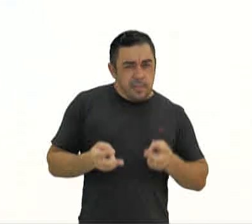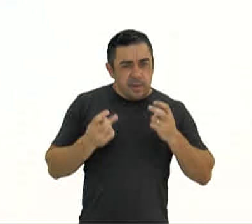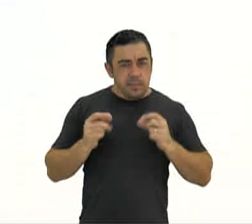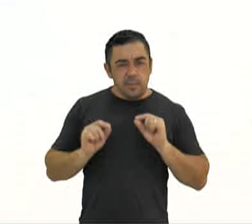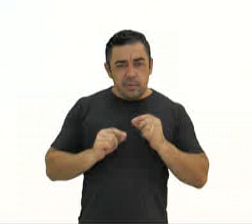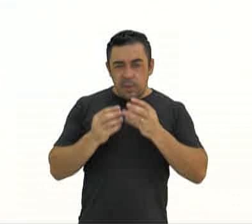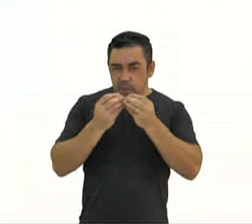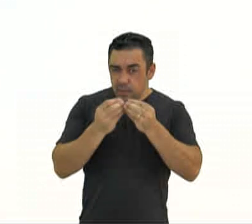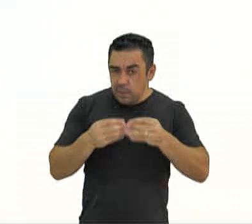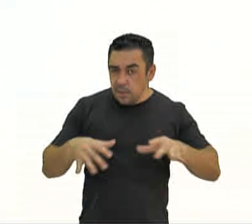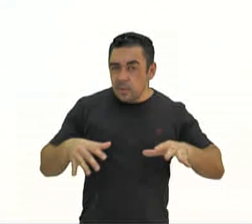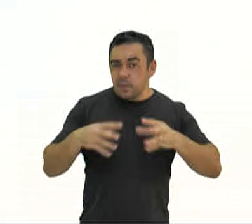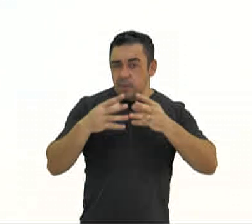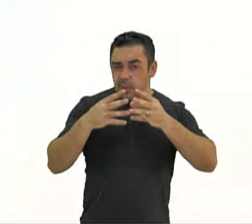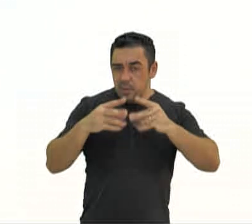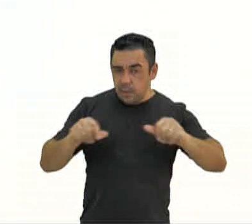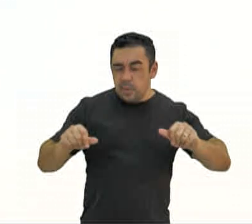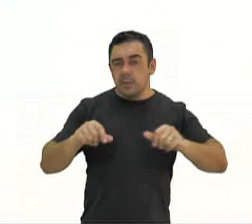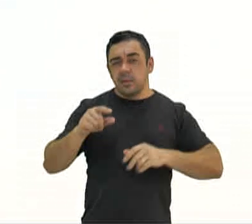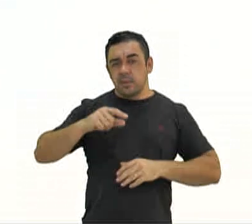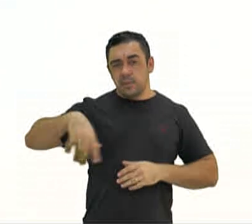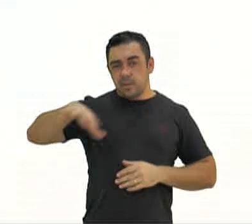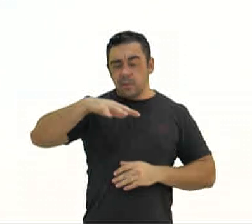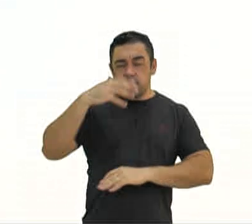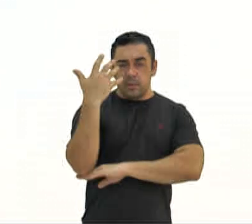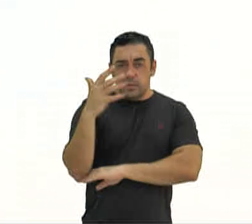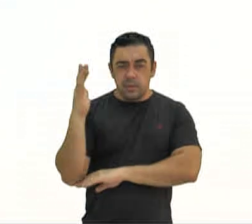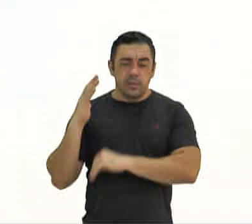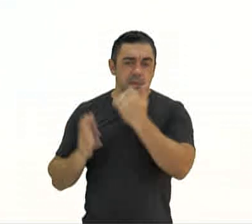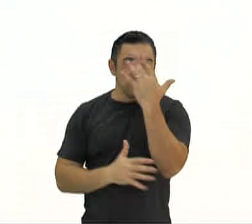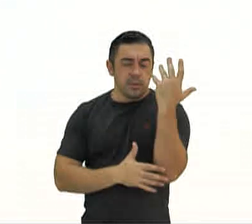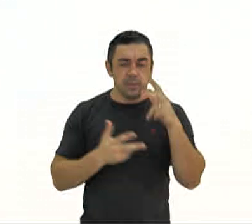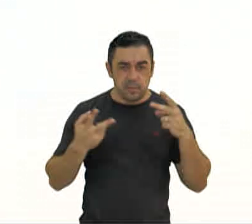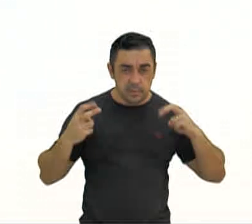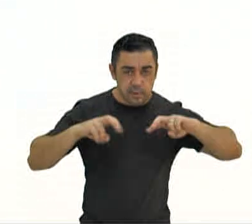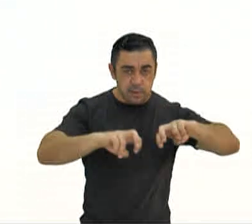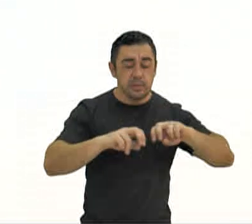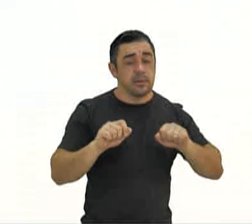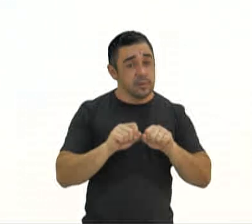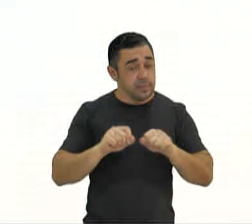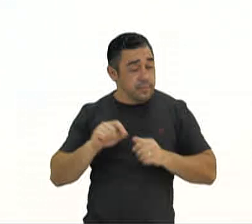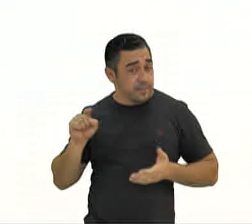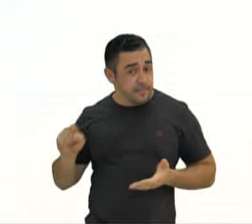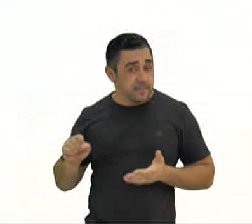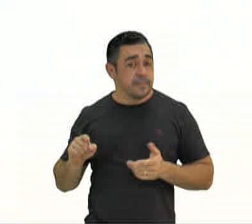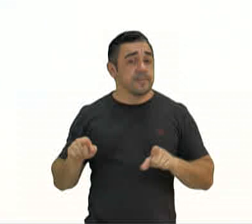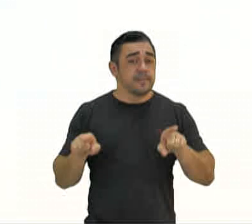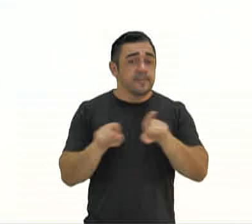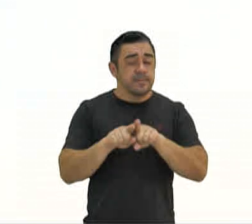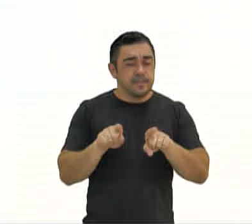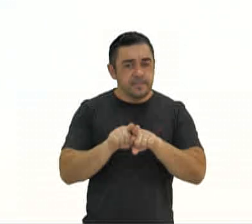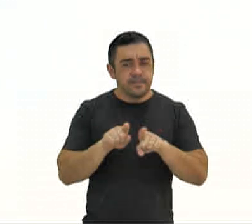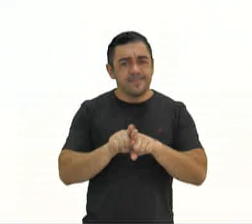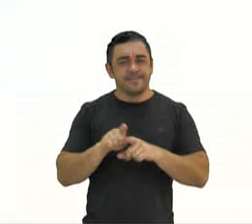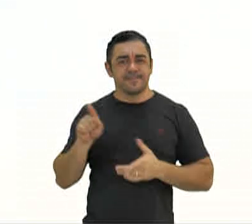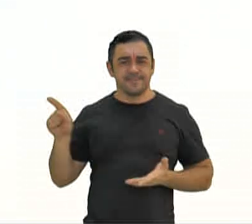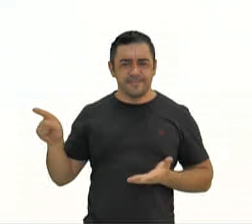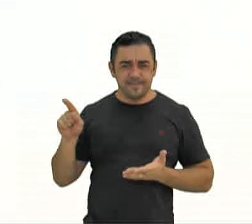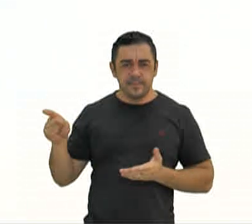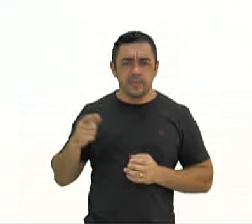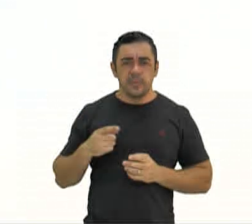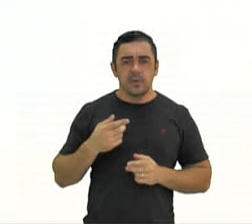a degradação ambiental provocada pela extração e cultivo dessa maneira e, logicamente, dentro da